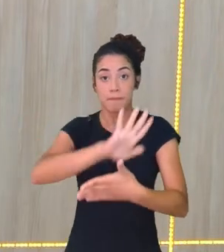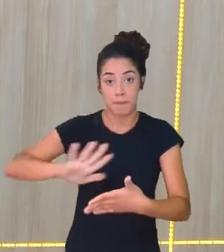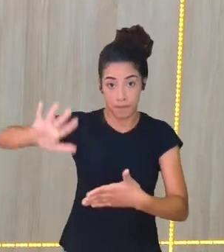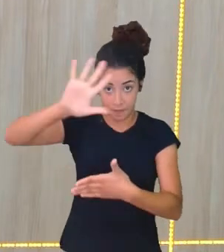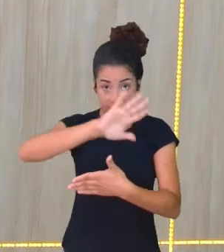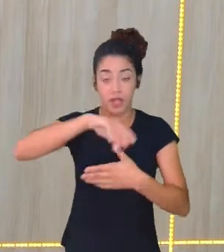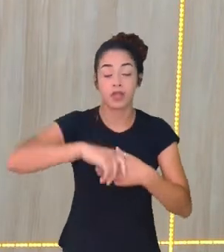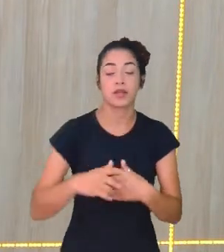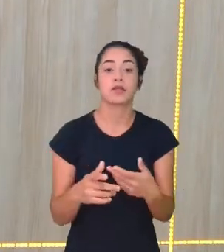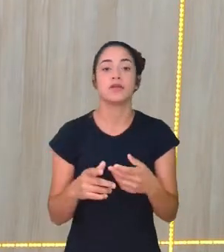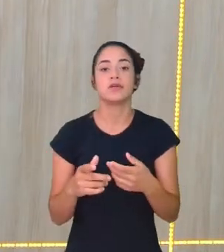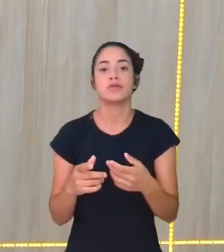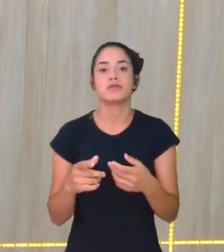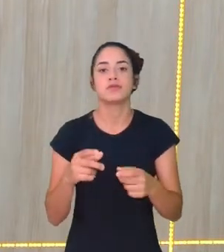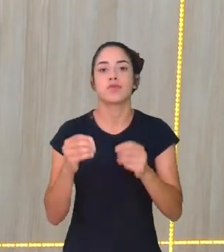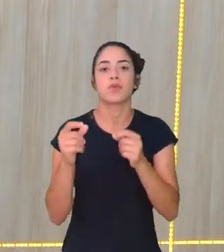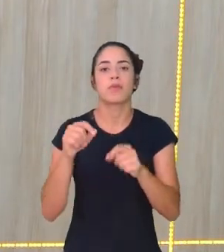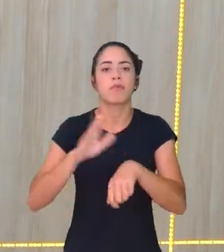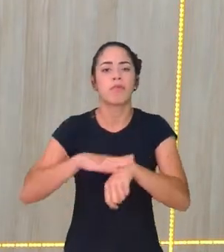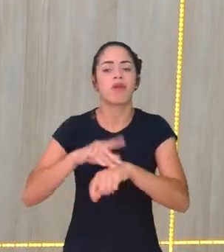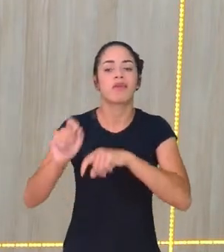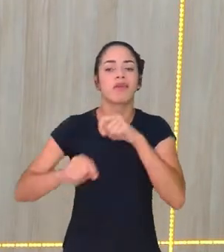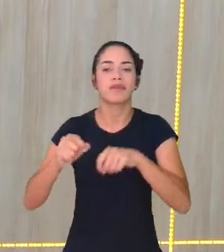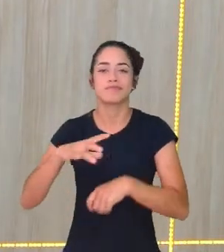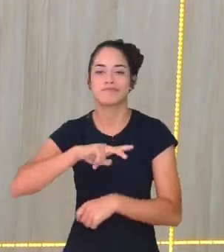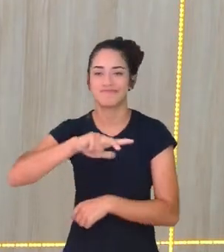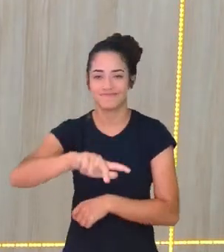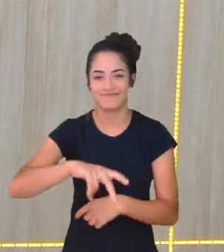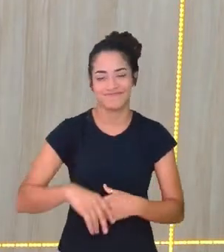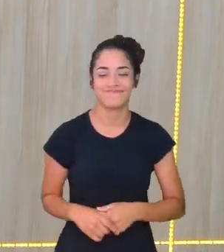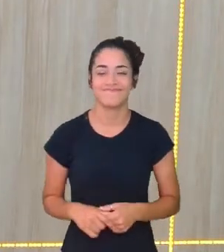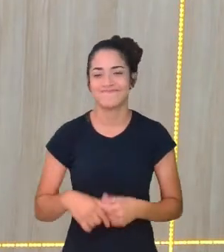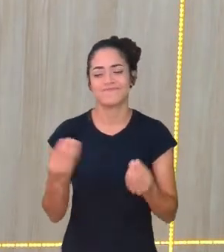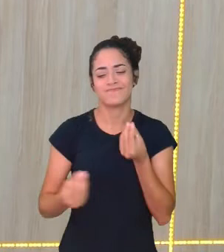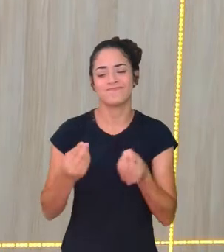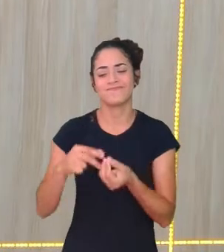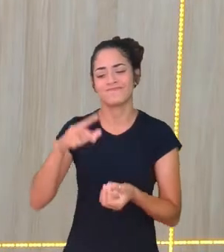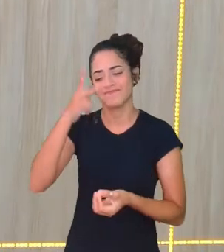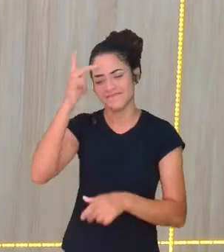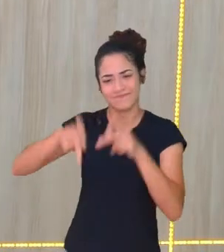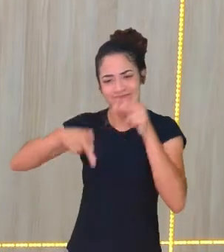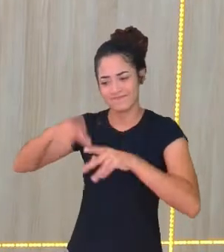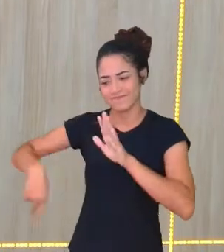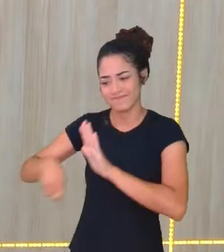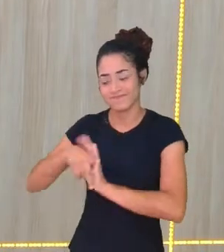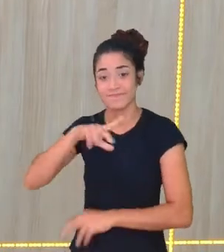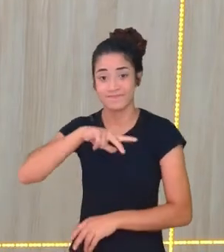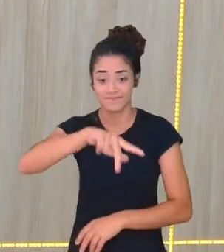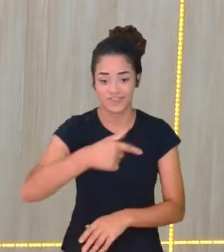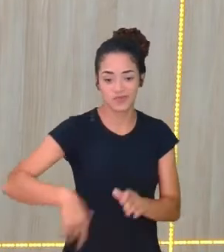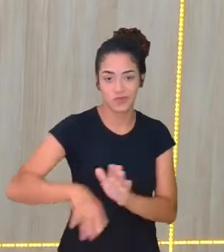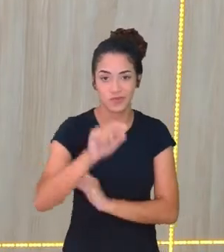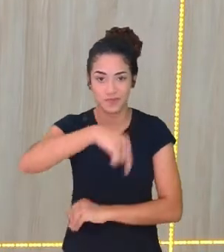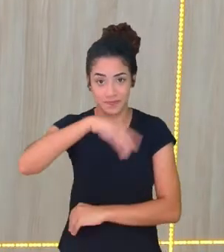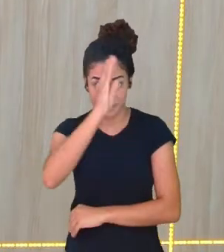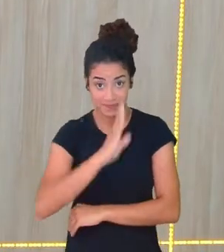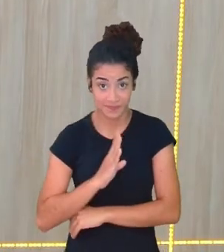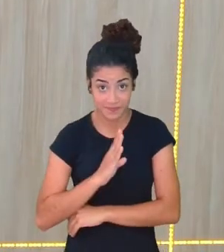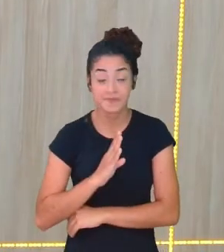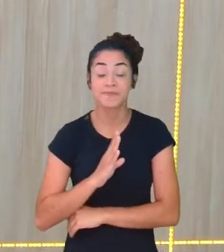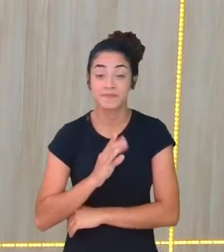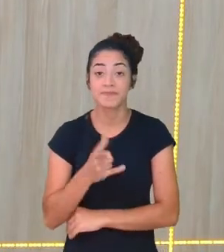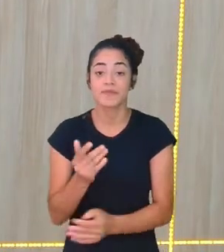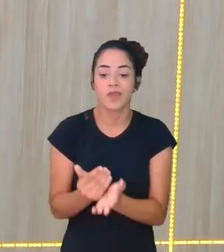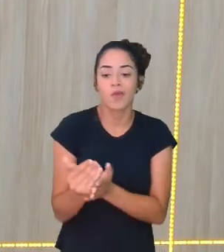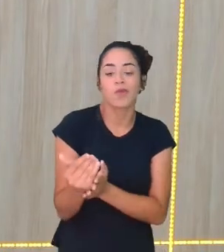aí pelos portugueses né Vamos tentar entender como é que os portugueses após chegarem aqui ao Brasil